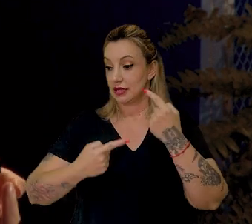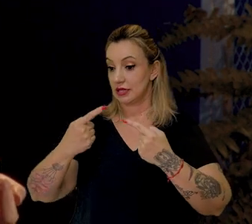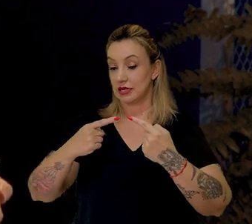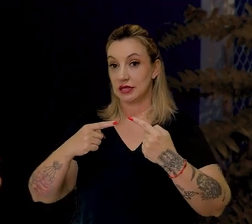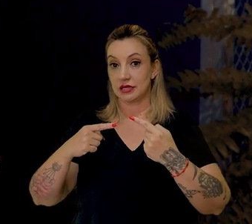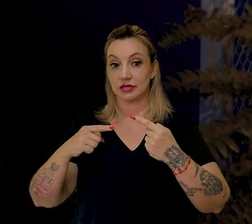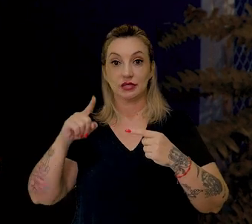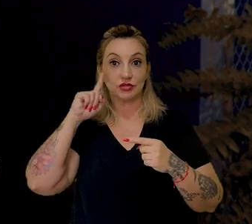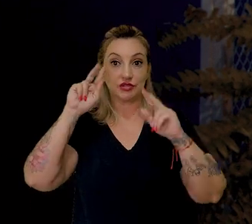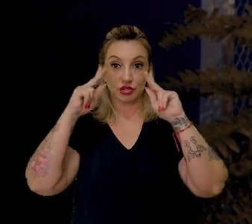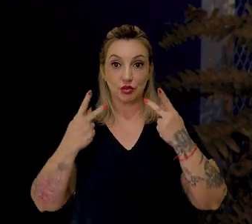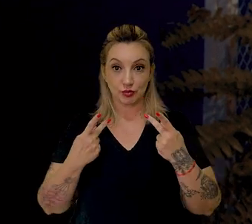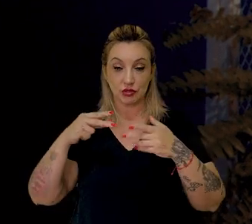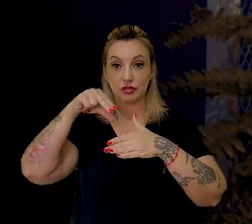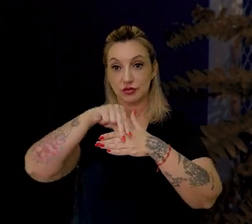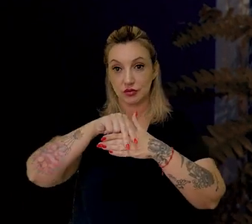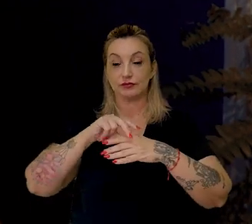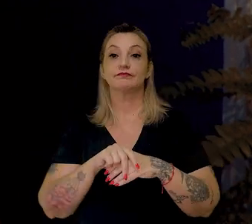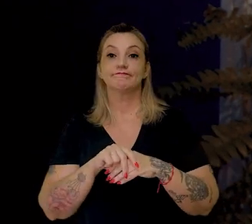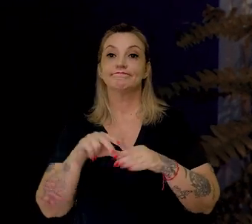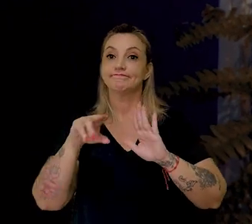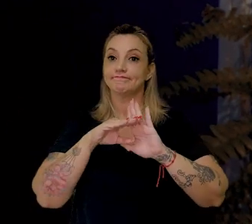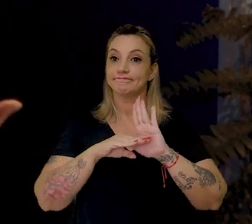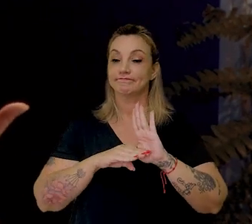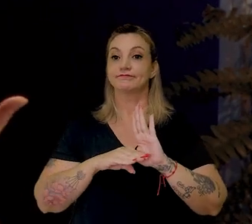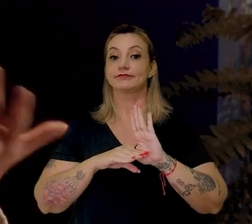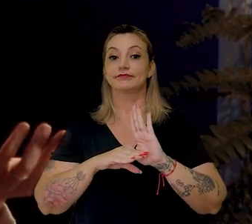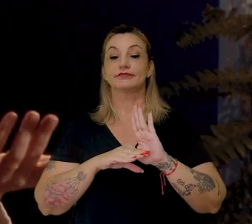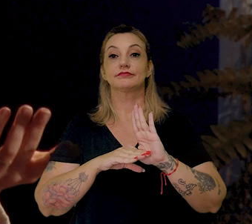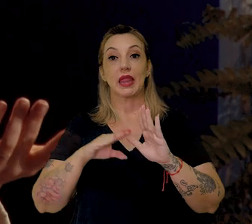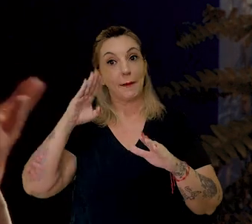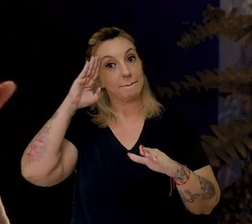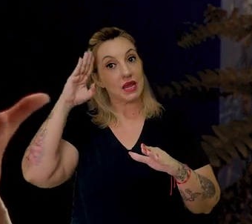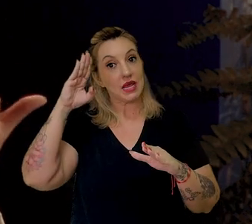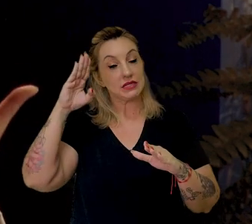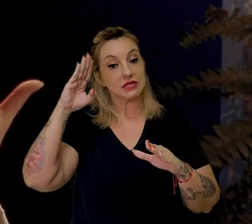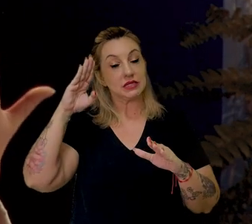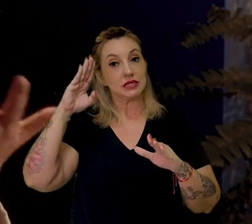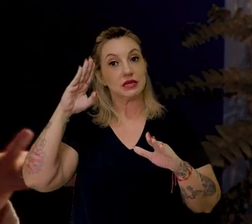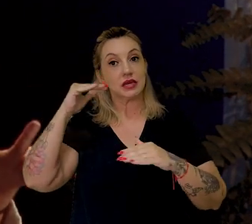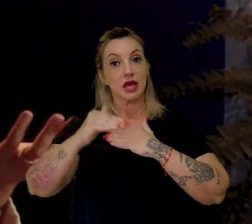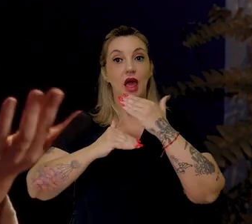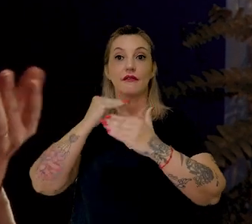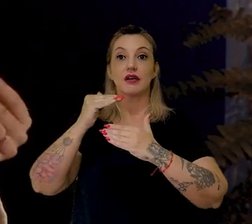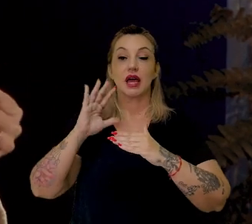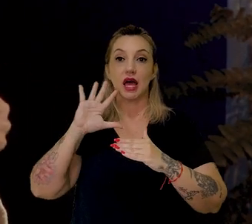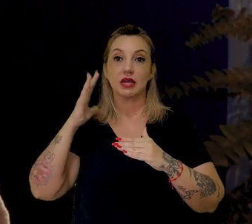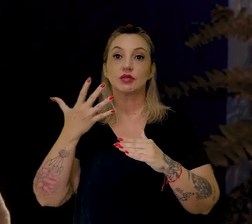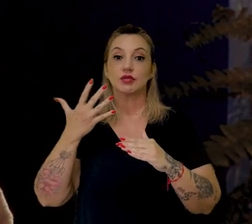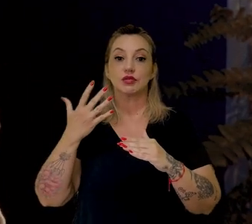agenda de direitos humanos a gente conta com principalmente com avanço das ações